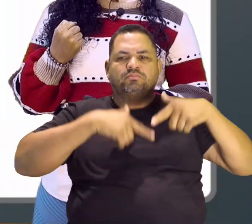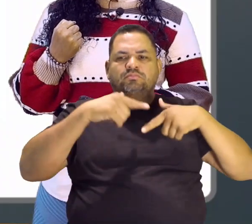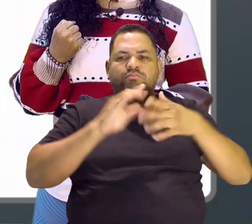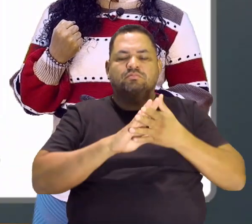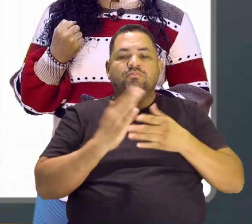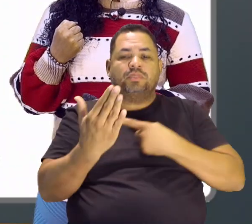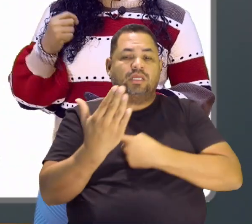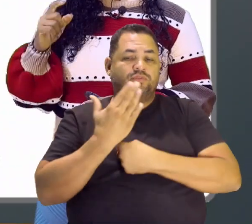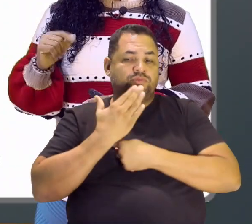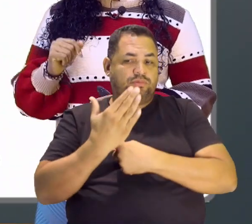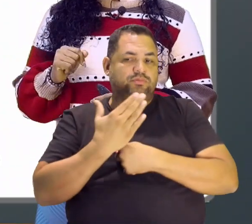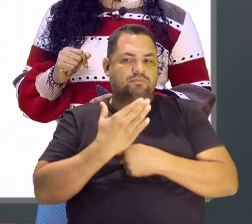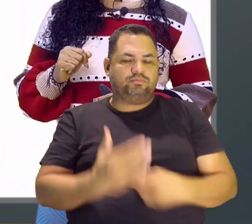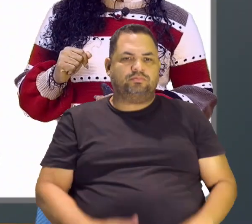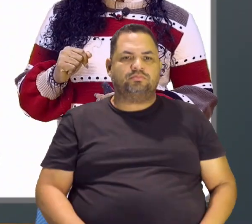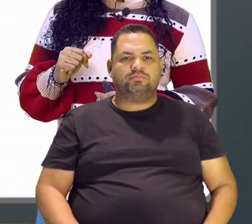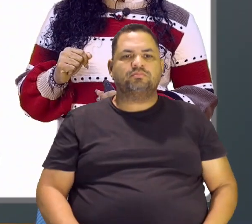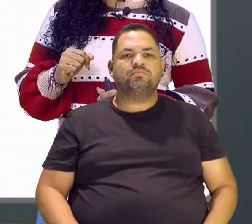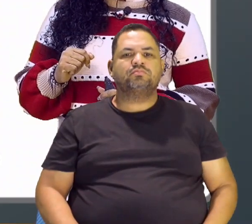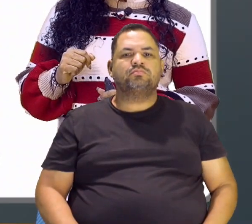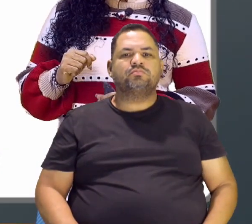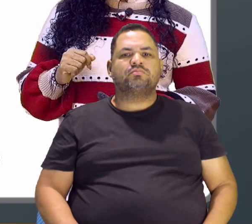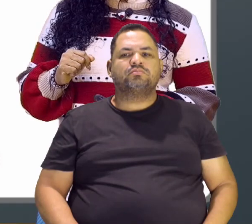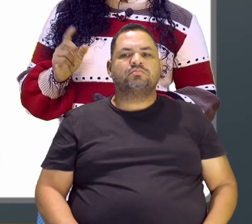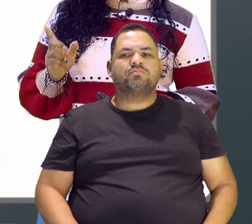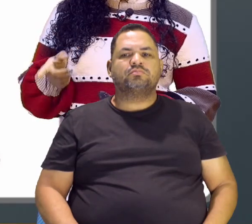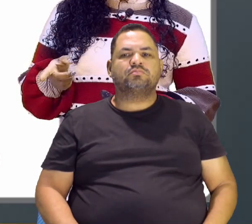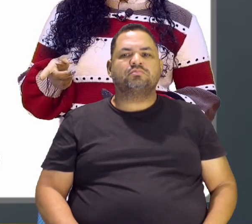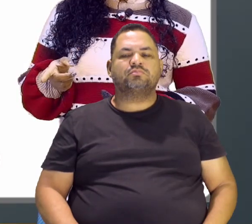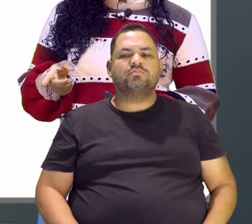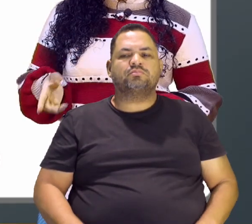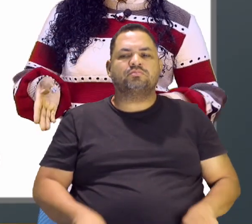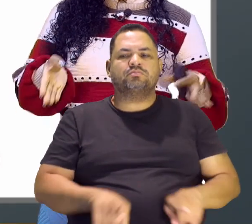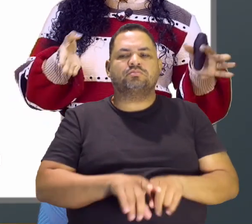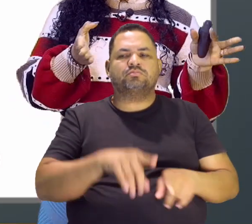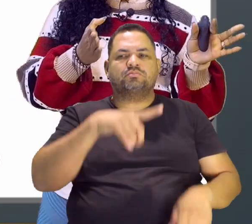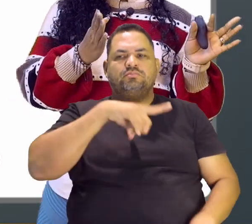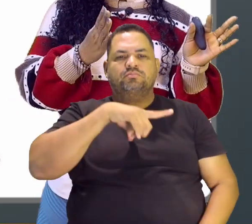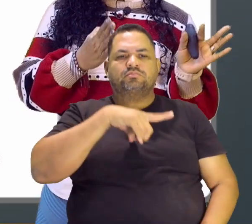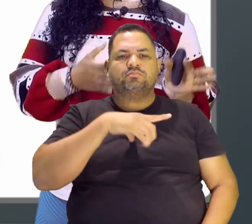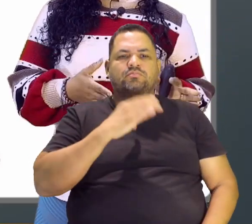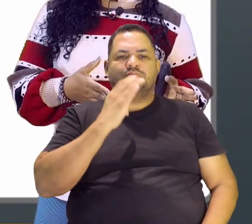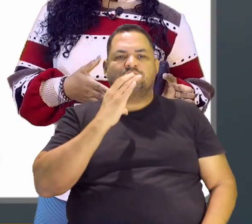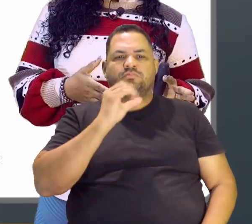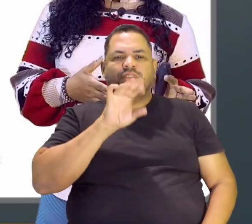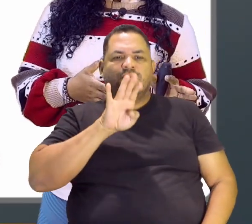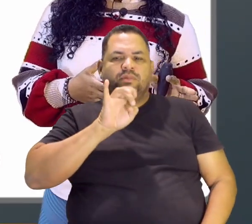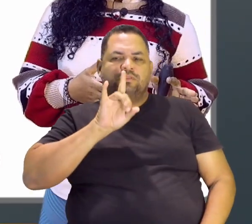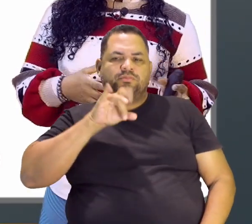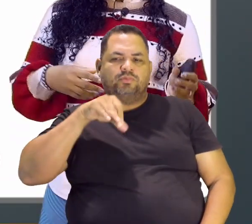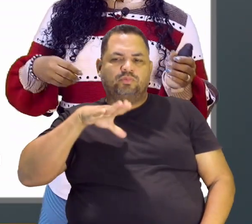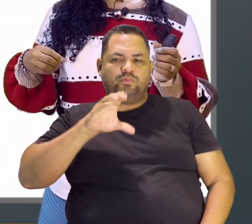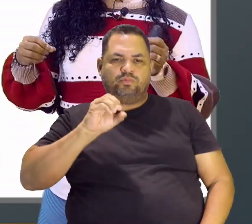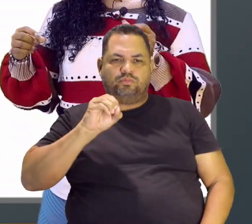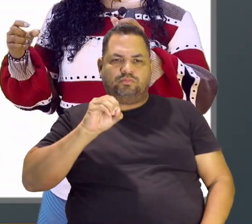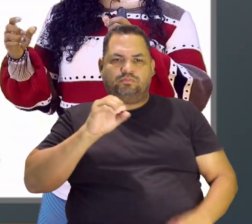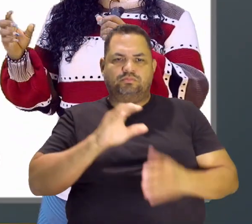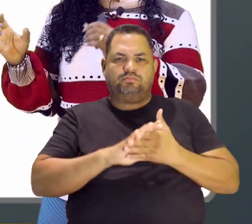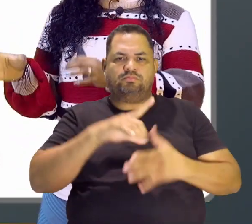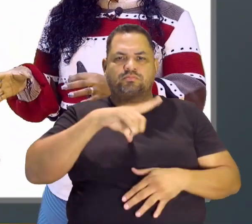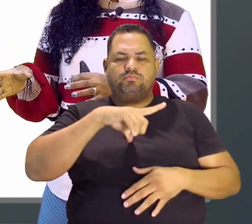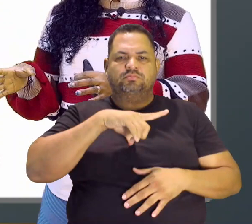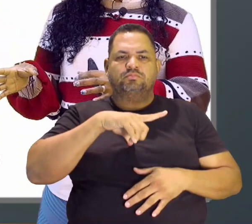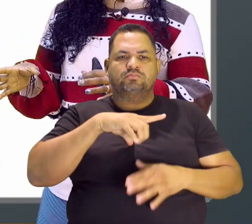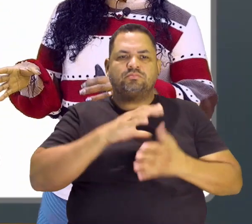favor, ok? Que mais, Prof. Iris? E aí nós temos duas situações, nós temos o catabolismo e nós temos aí